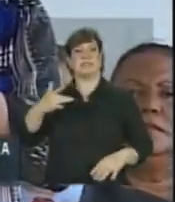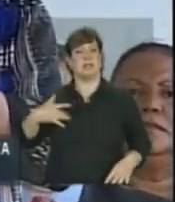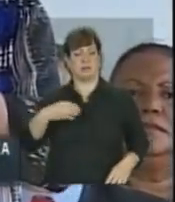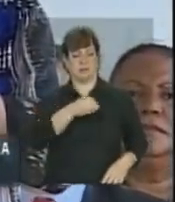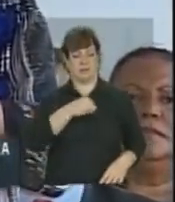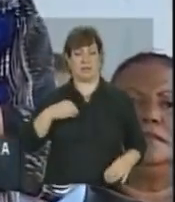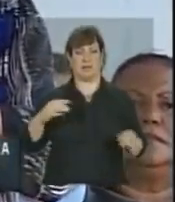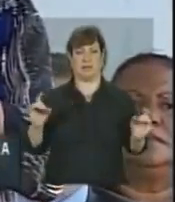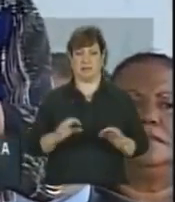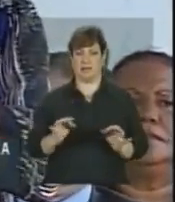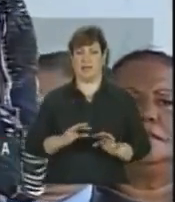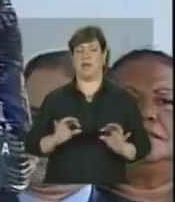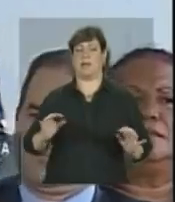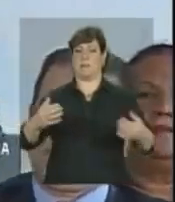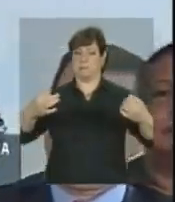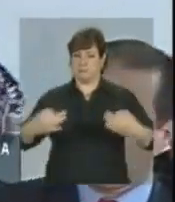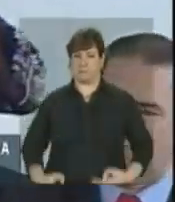decente nesse país.